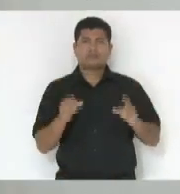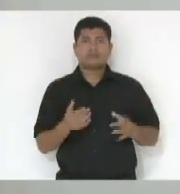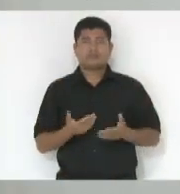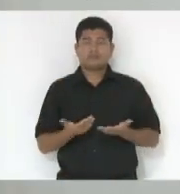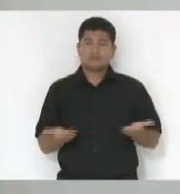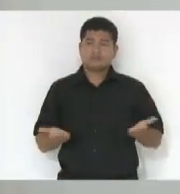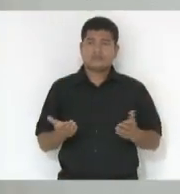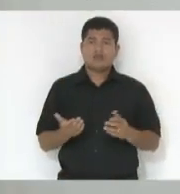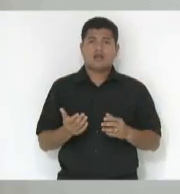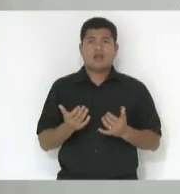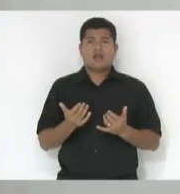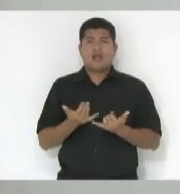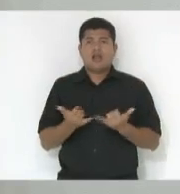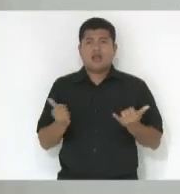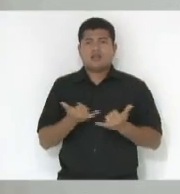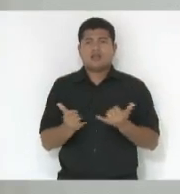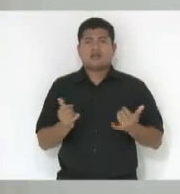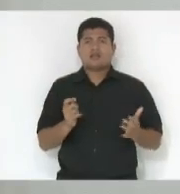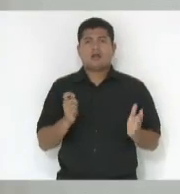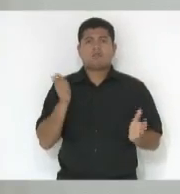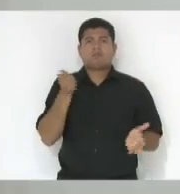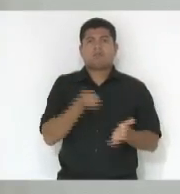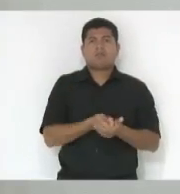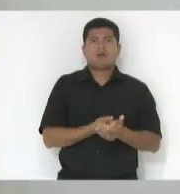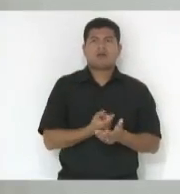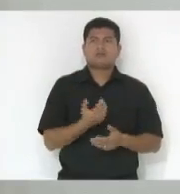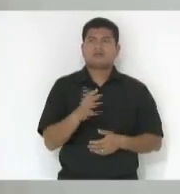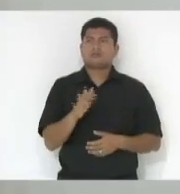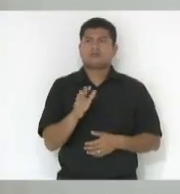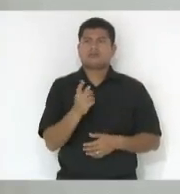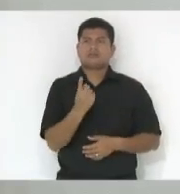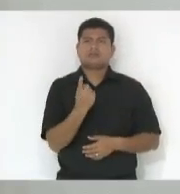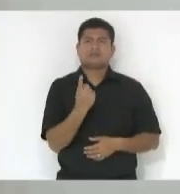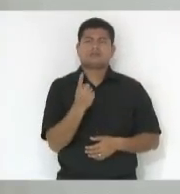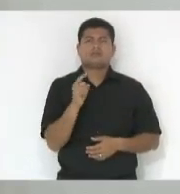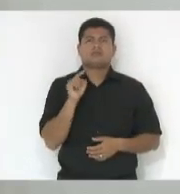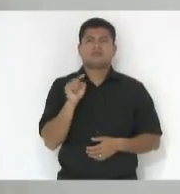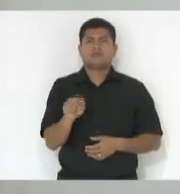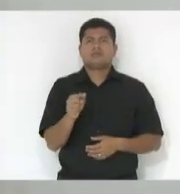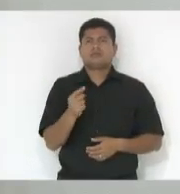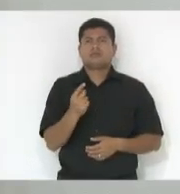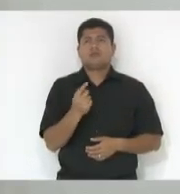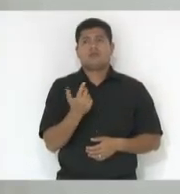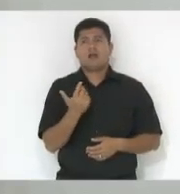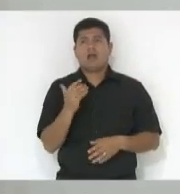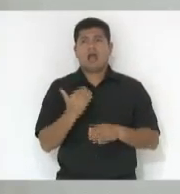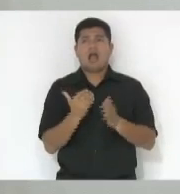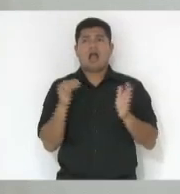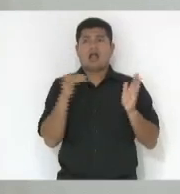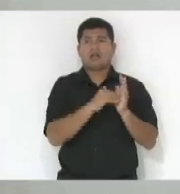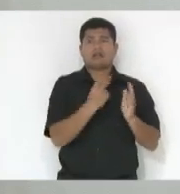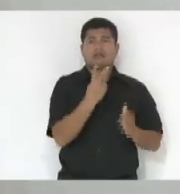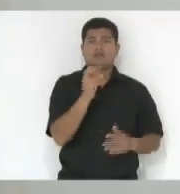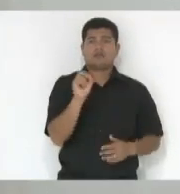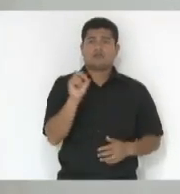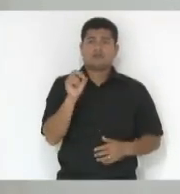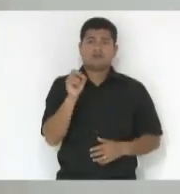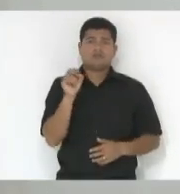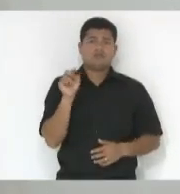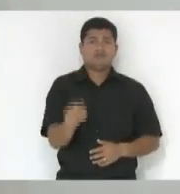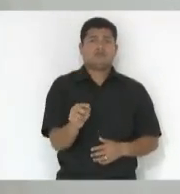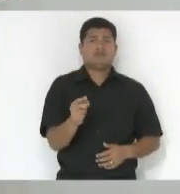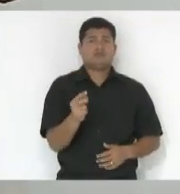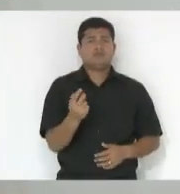energia nas APAES, ela gira em torno de R$ 1.200, R$ 1.500, até R$ 2.000. Isso pesa. No decorrer dos